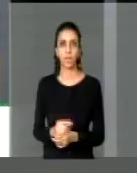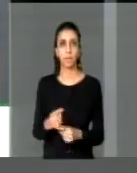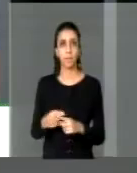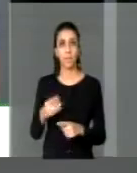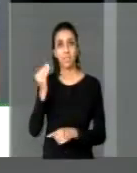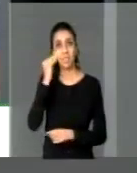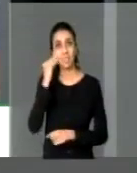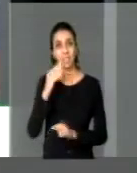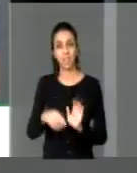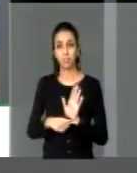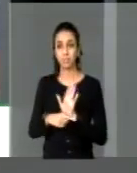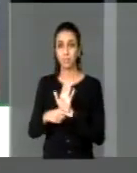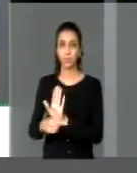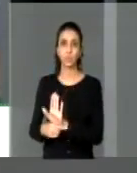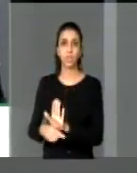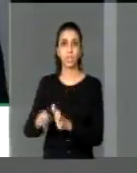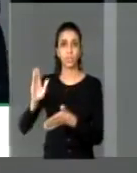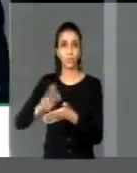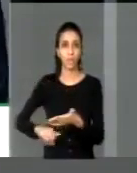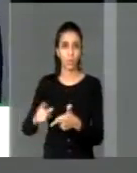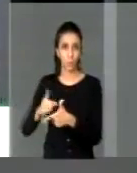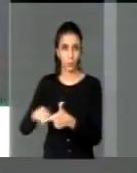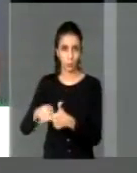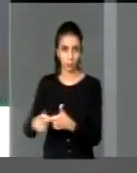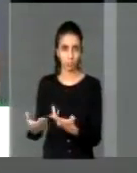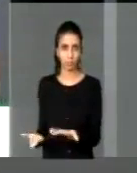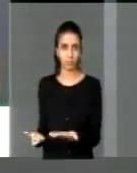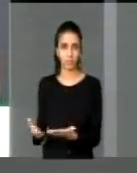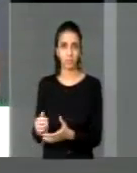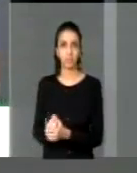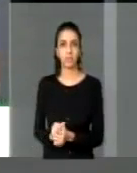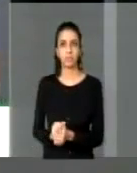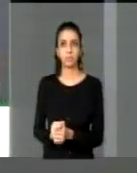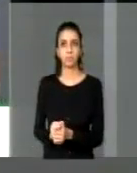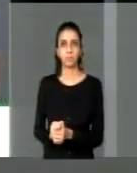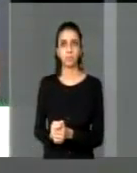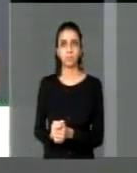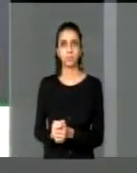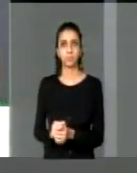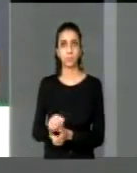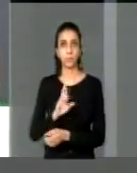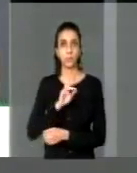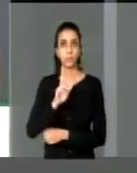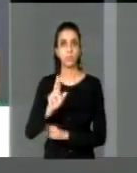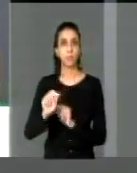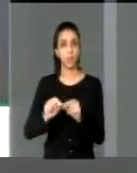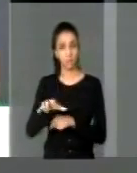e autárquico. Os resultados da internalização obrigatória